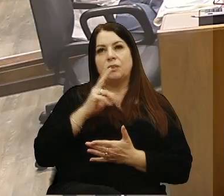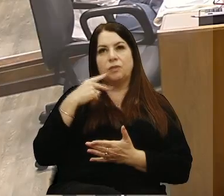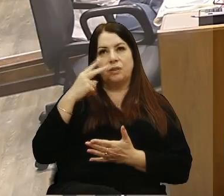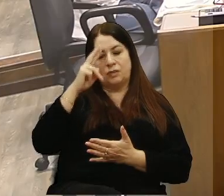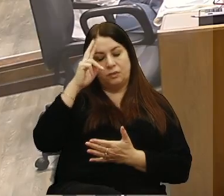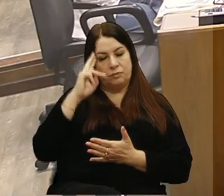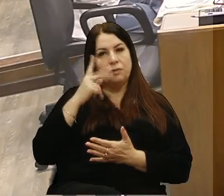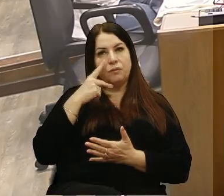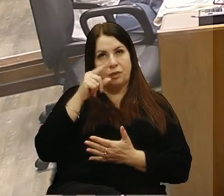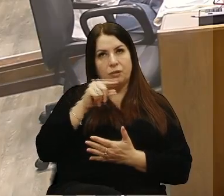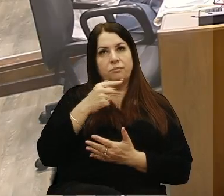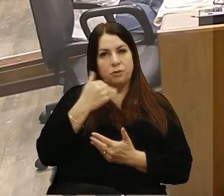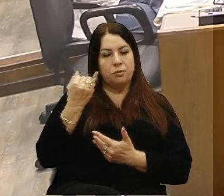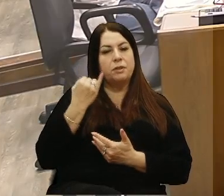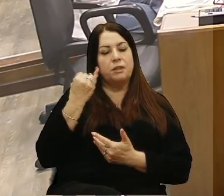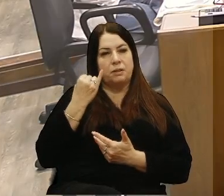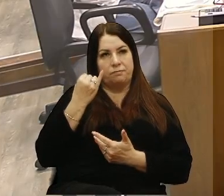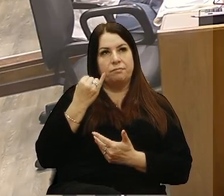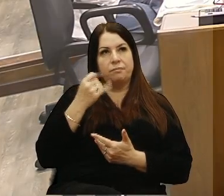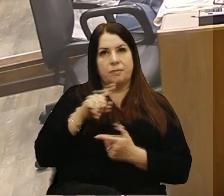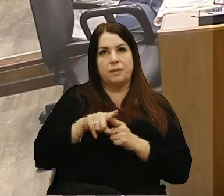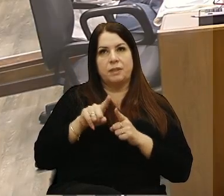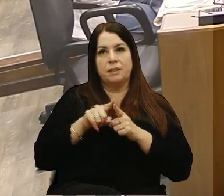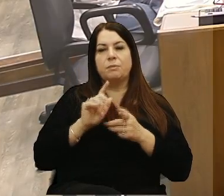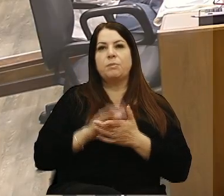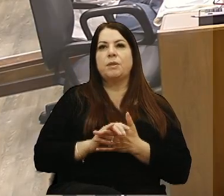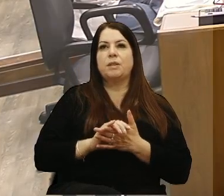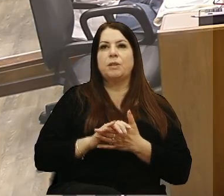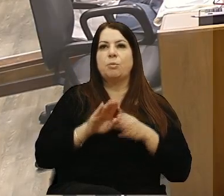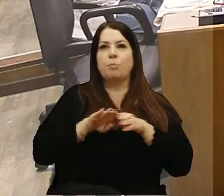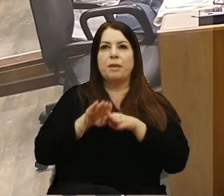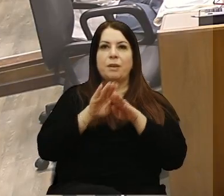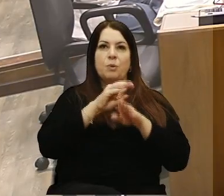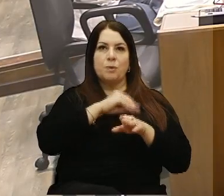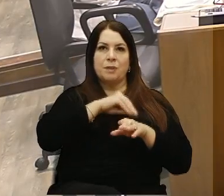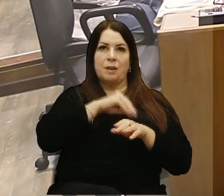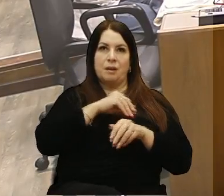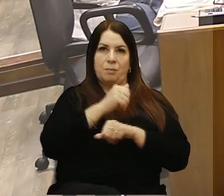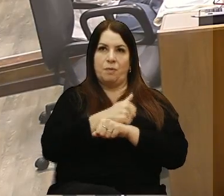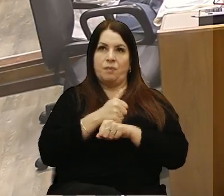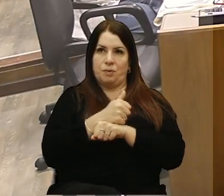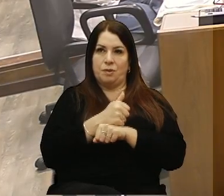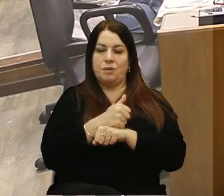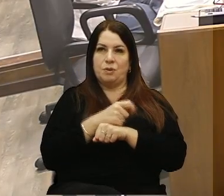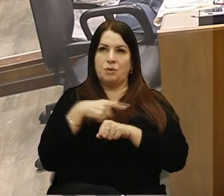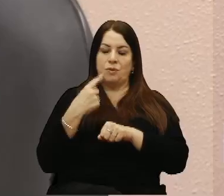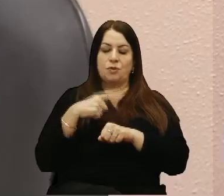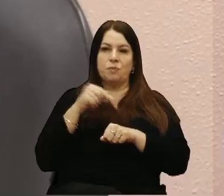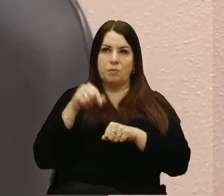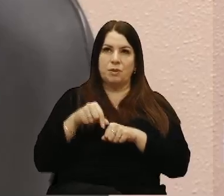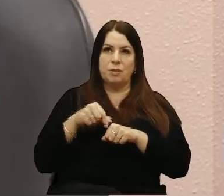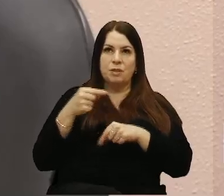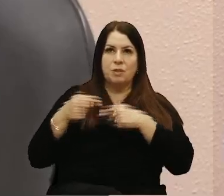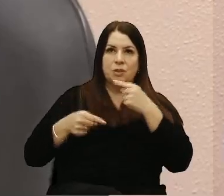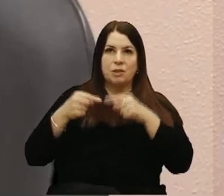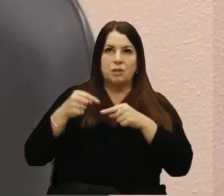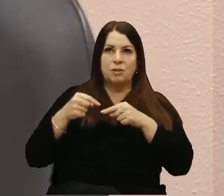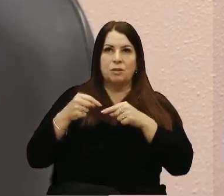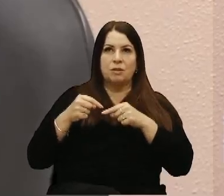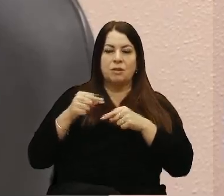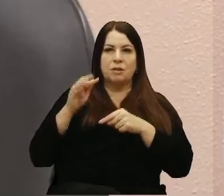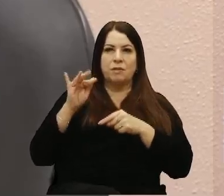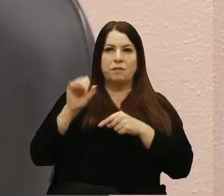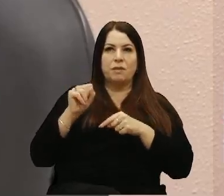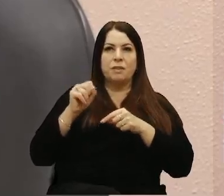Rafael tocou num ponto que eu considero central, que é a questão do padrão salarial dos profissionais. E nós tivemos aqui na discussão sobre a FAS se tornar